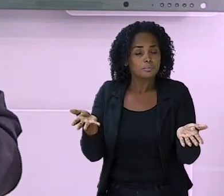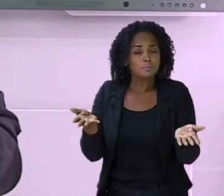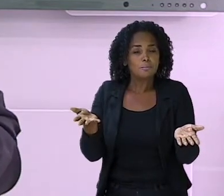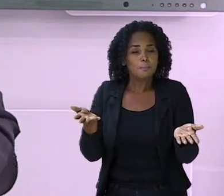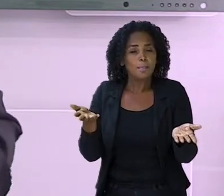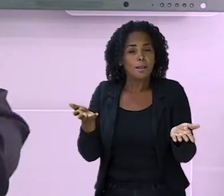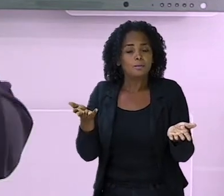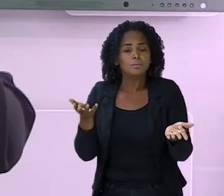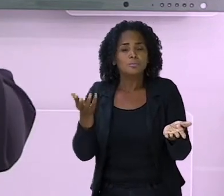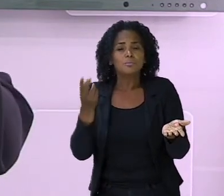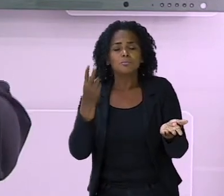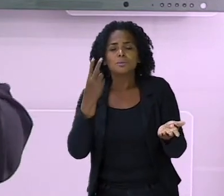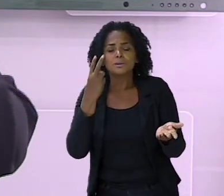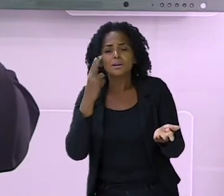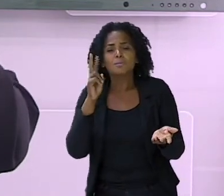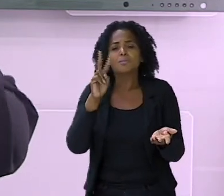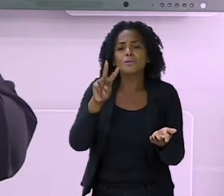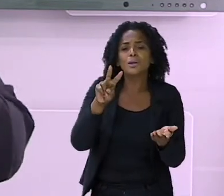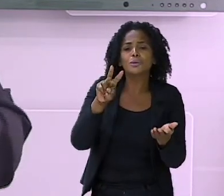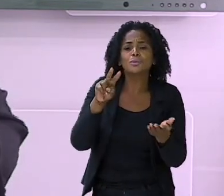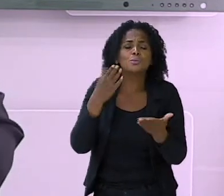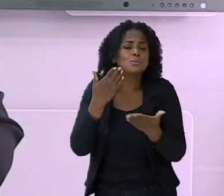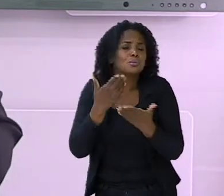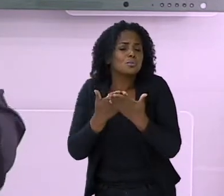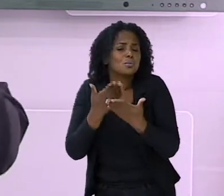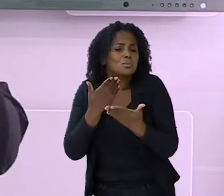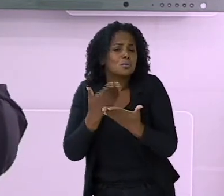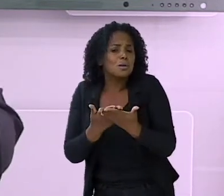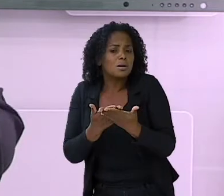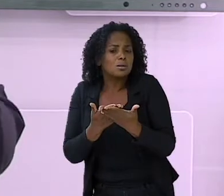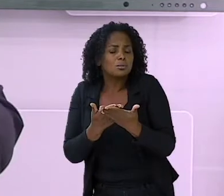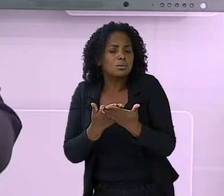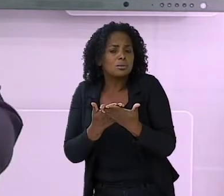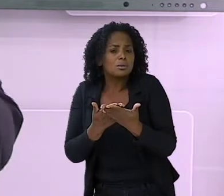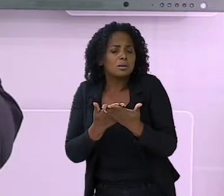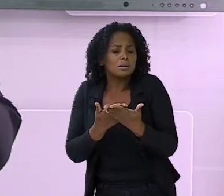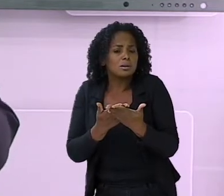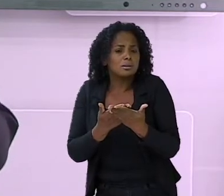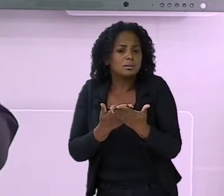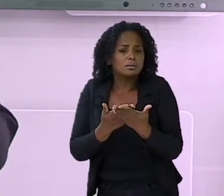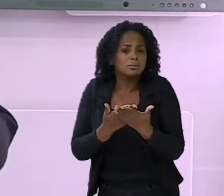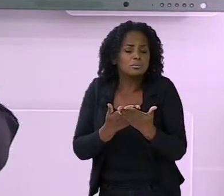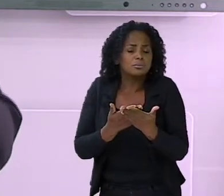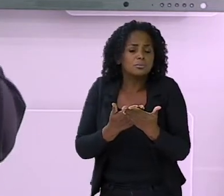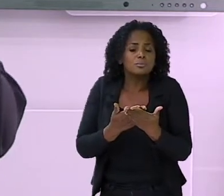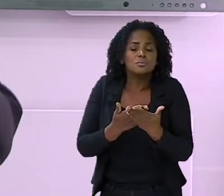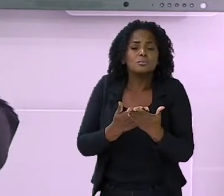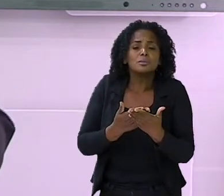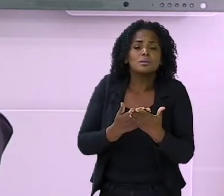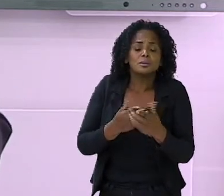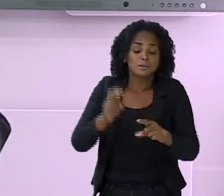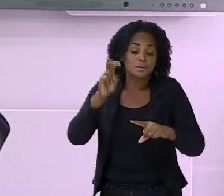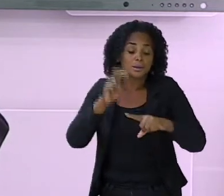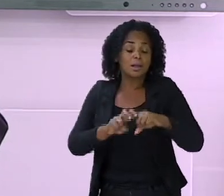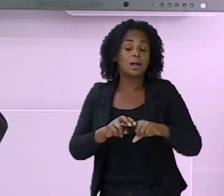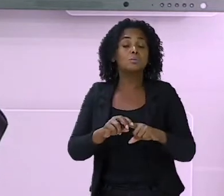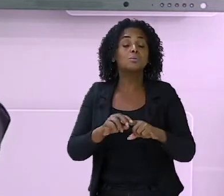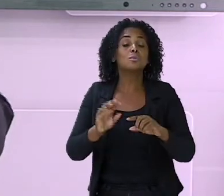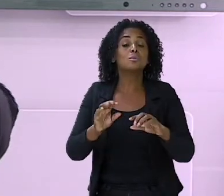nossa videoaula no conforto da sua casa, você está assentado no